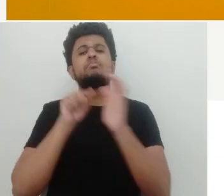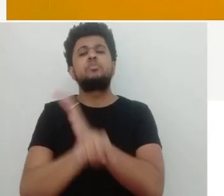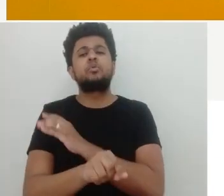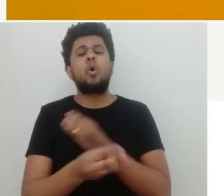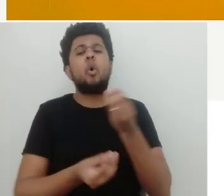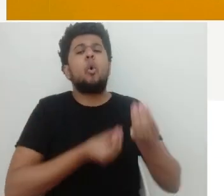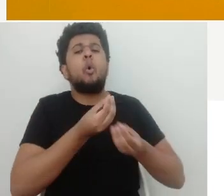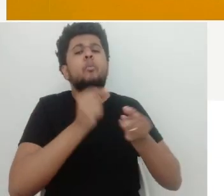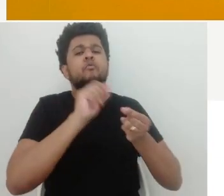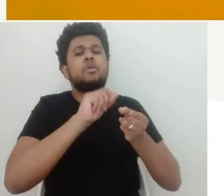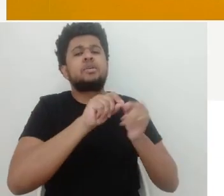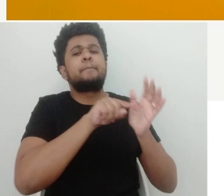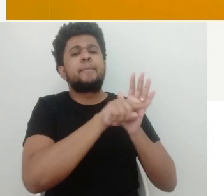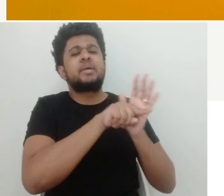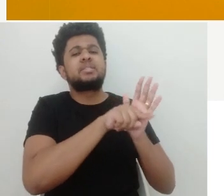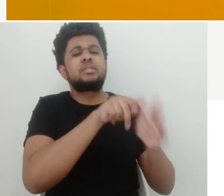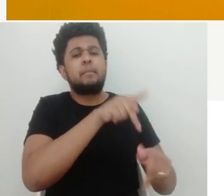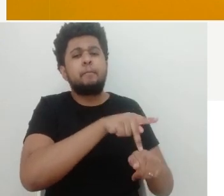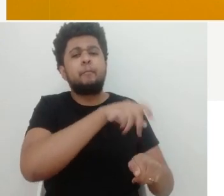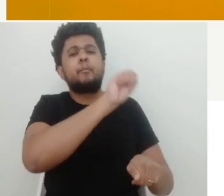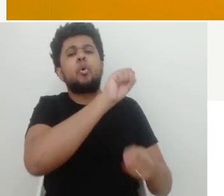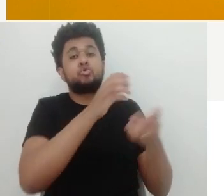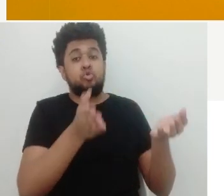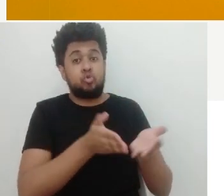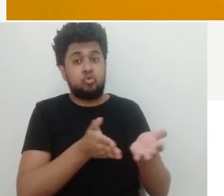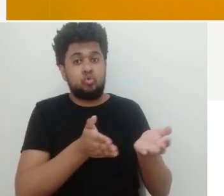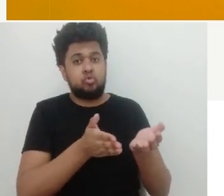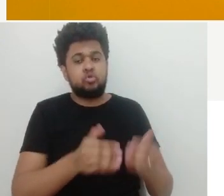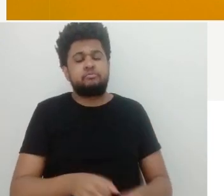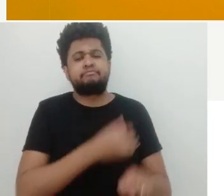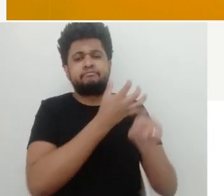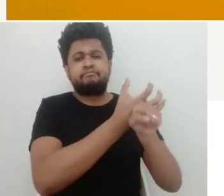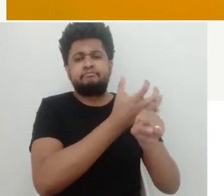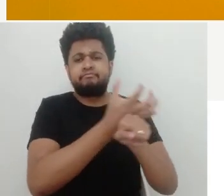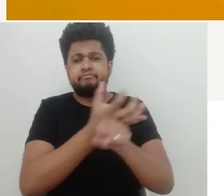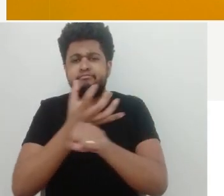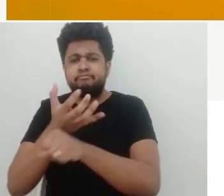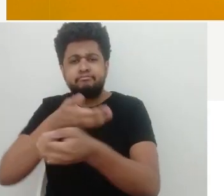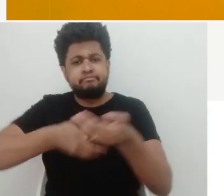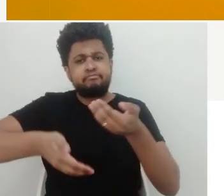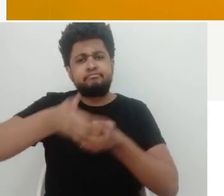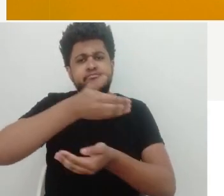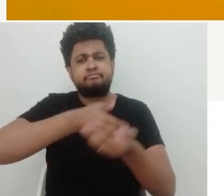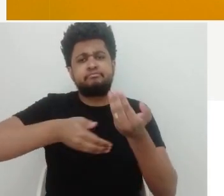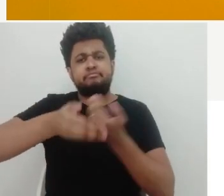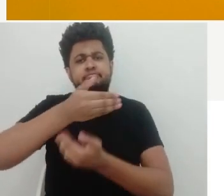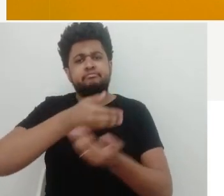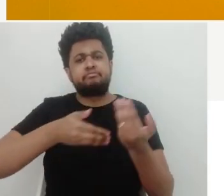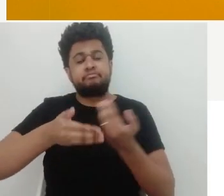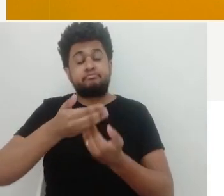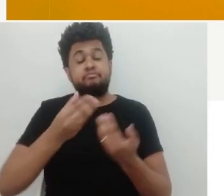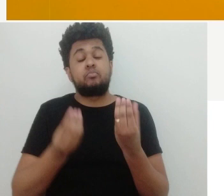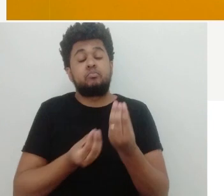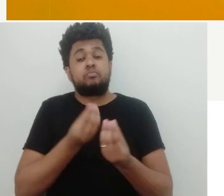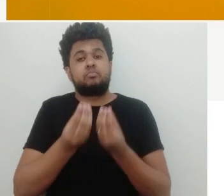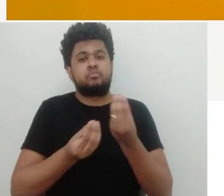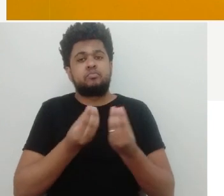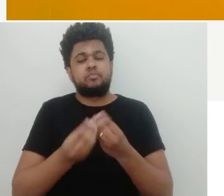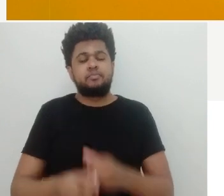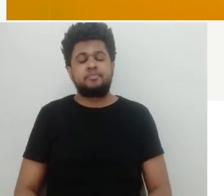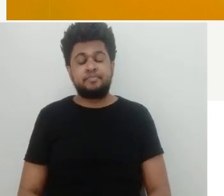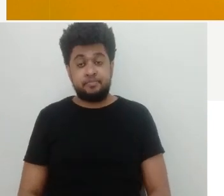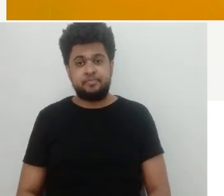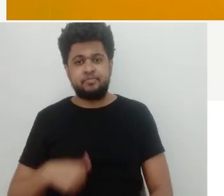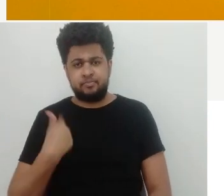pós-graduação hoje? A interdisciplinaridade, seus desafios e suas perspectivas. Trazemos para